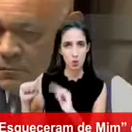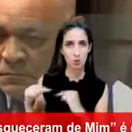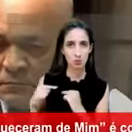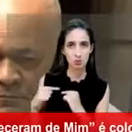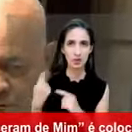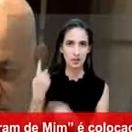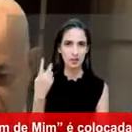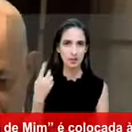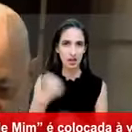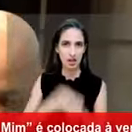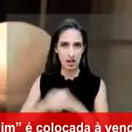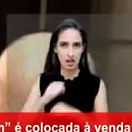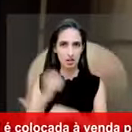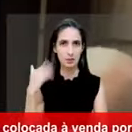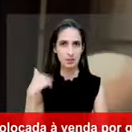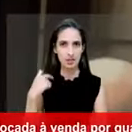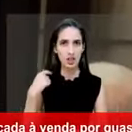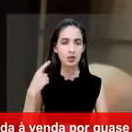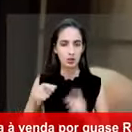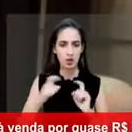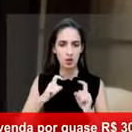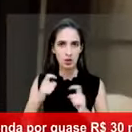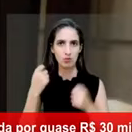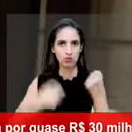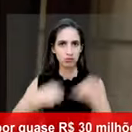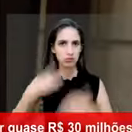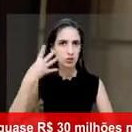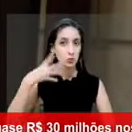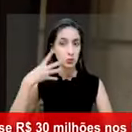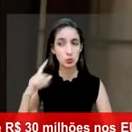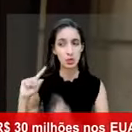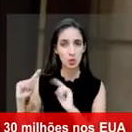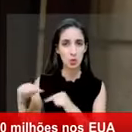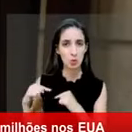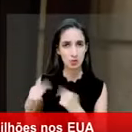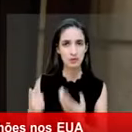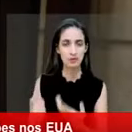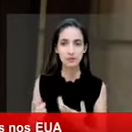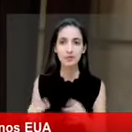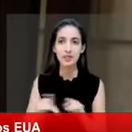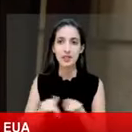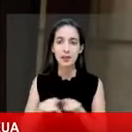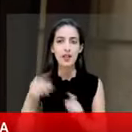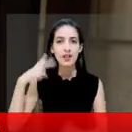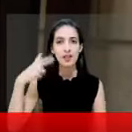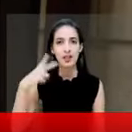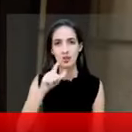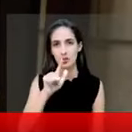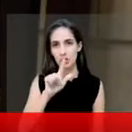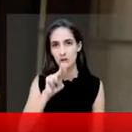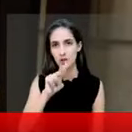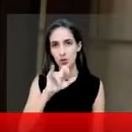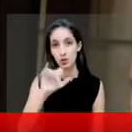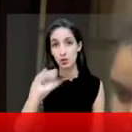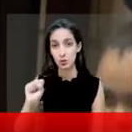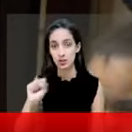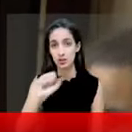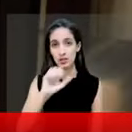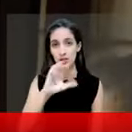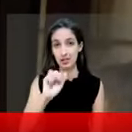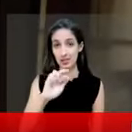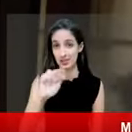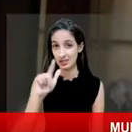passado, e também do vereador Luiz Carlos Ramos Filho, que quem foi que concedeu a medalha a Chiquinho